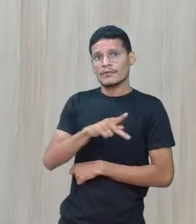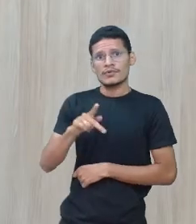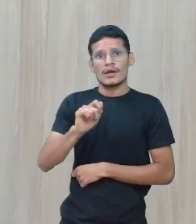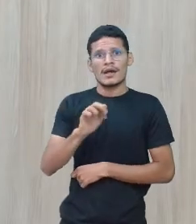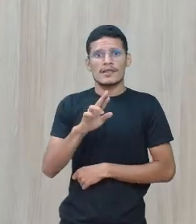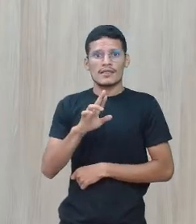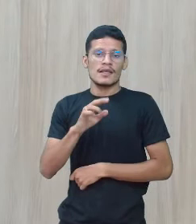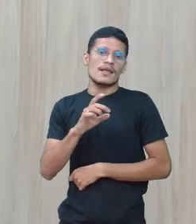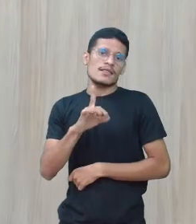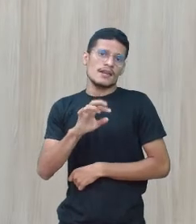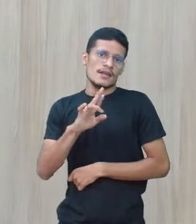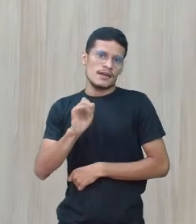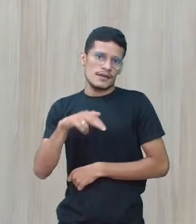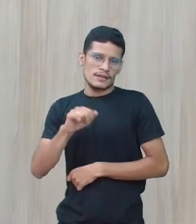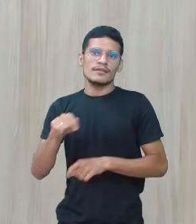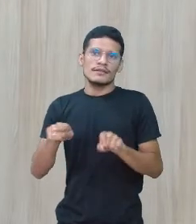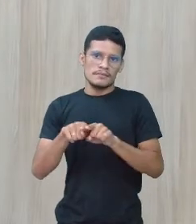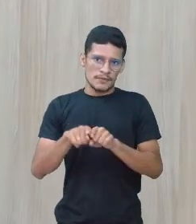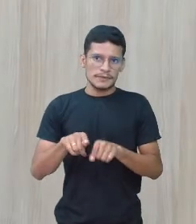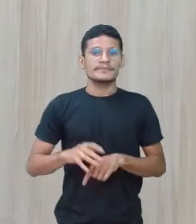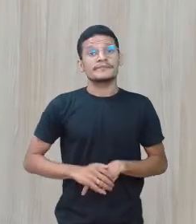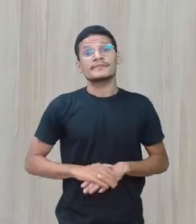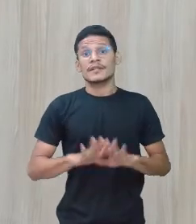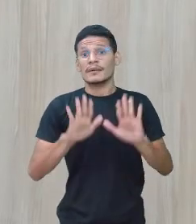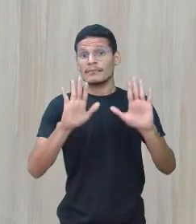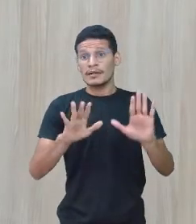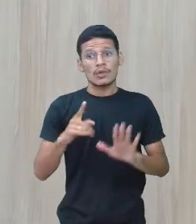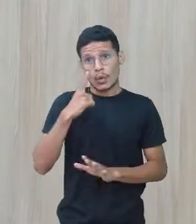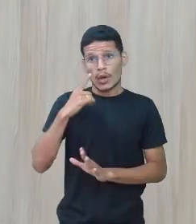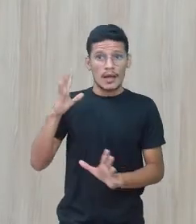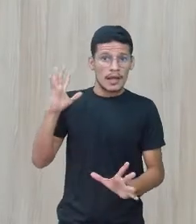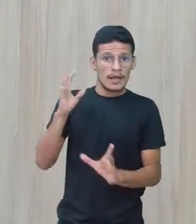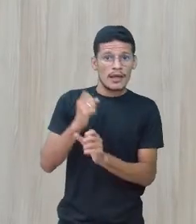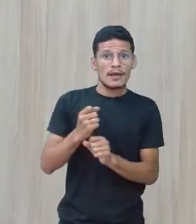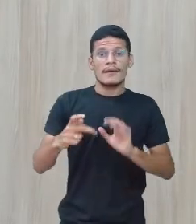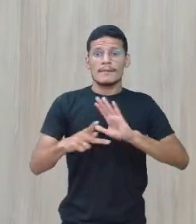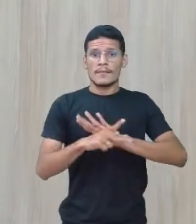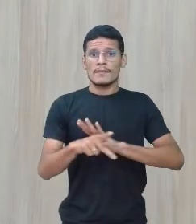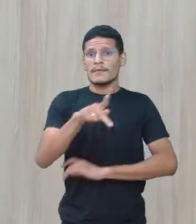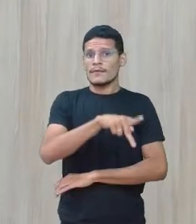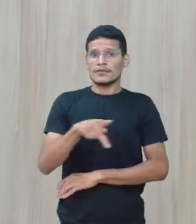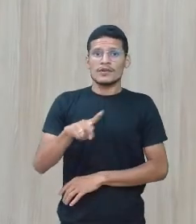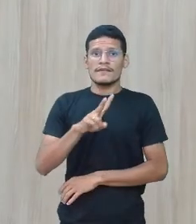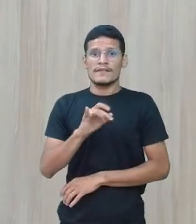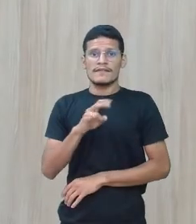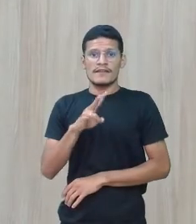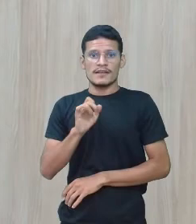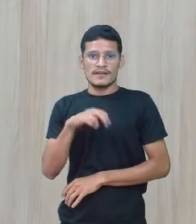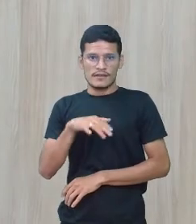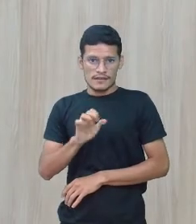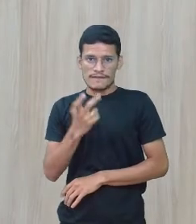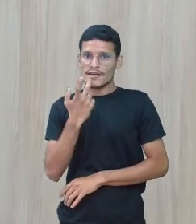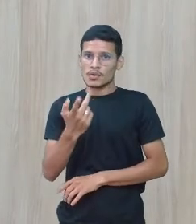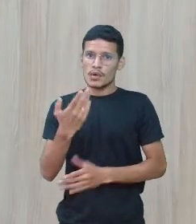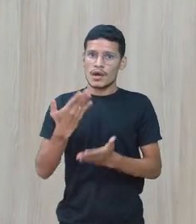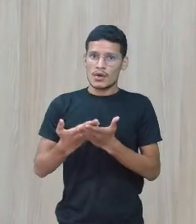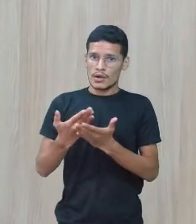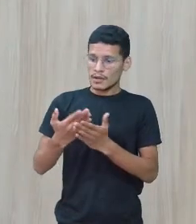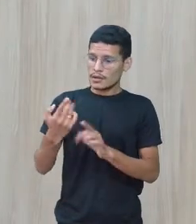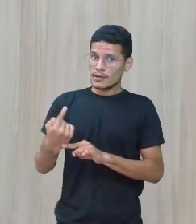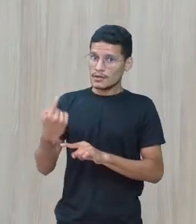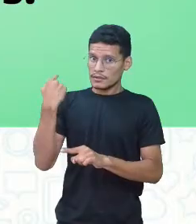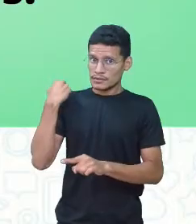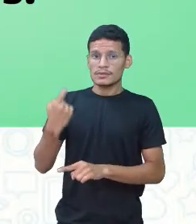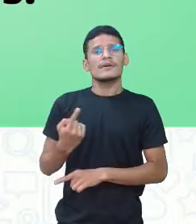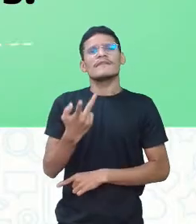esse papel muito gentil. Tá? Então, revisando o que a professora Viviane viu na aula anterior, ela falou sobre